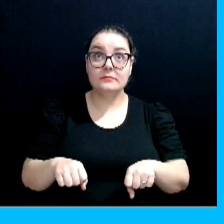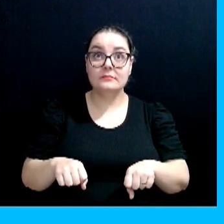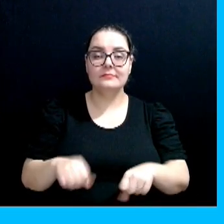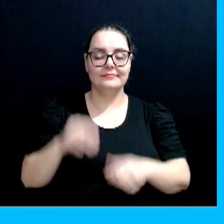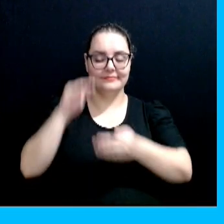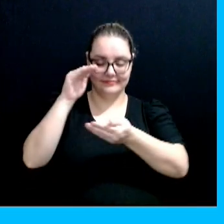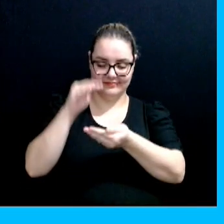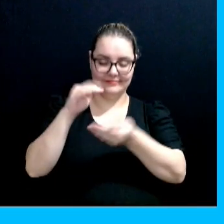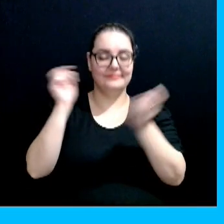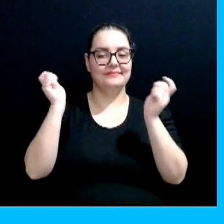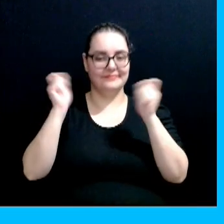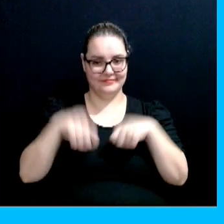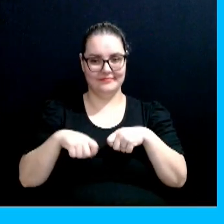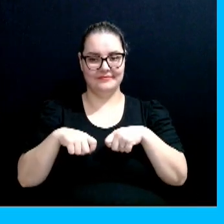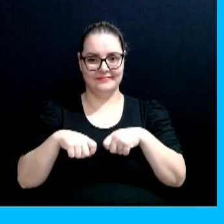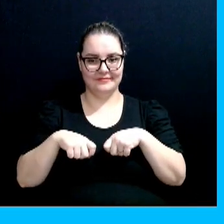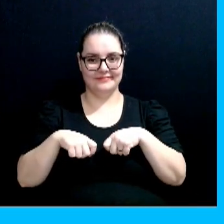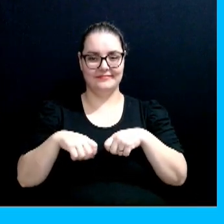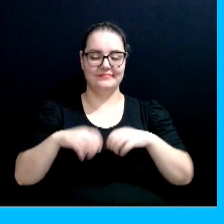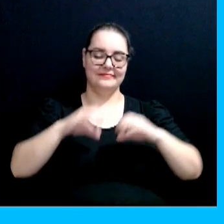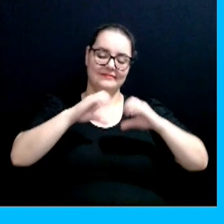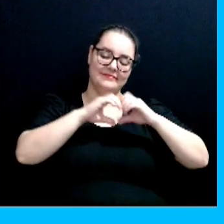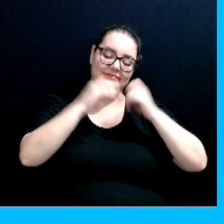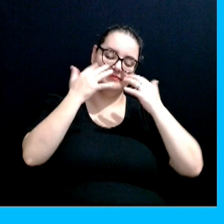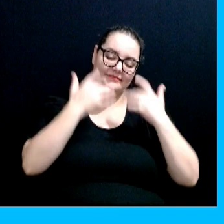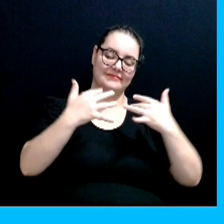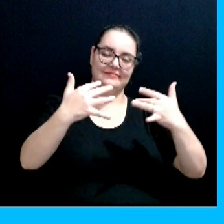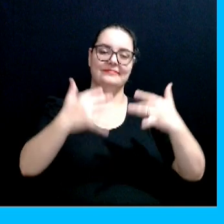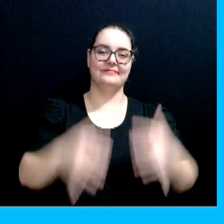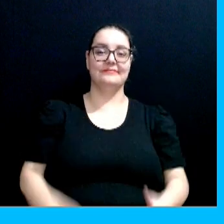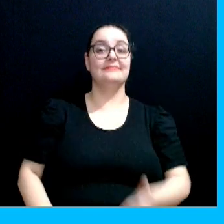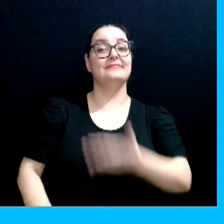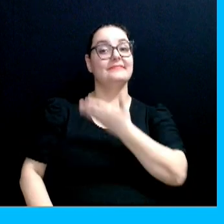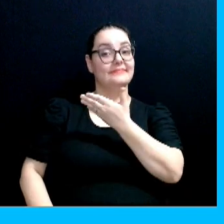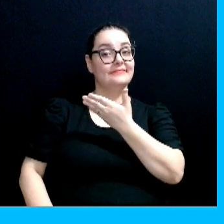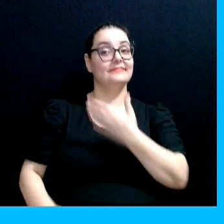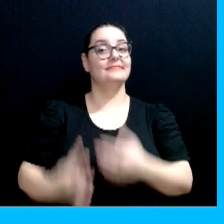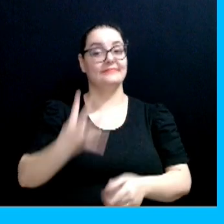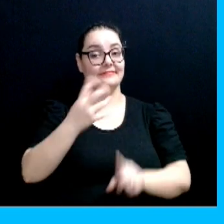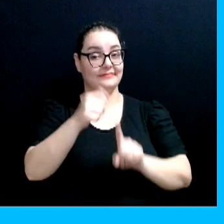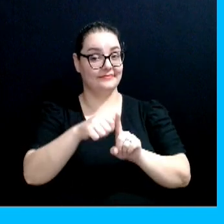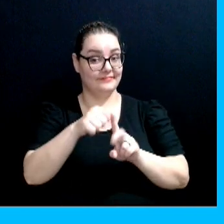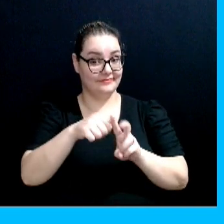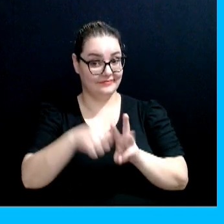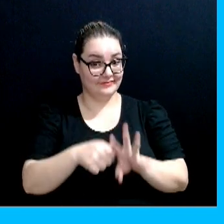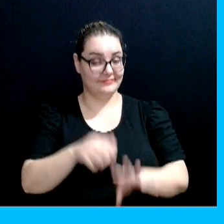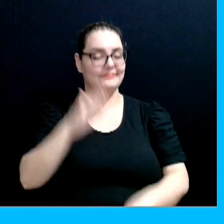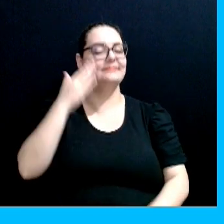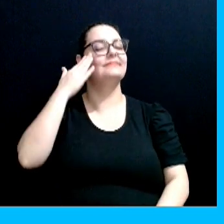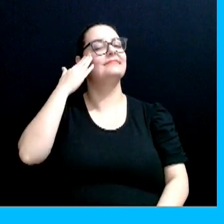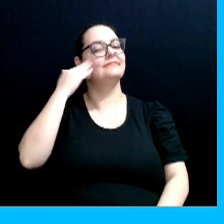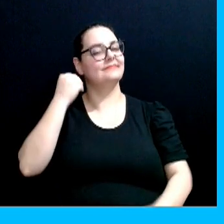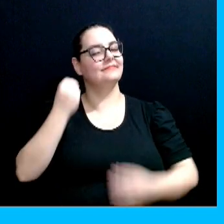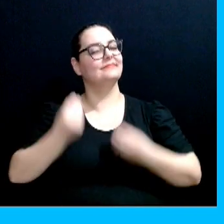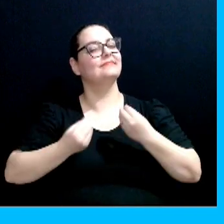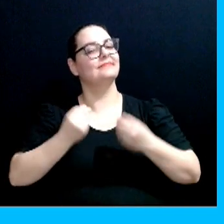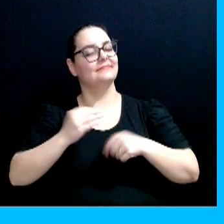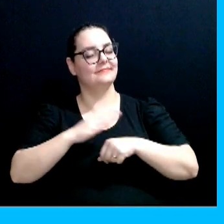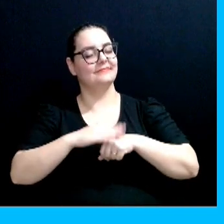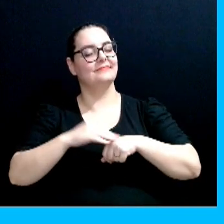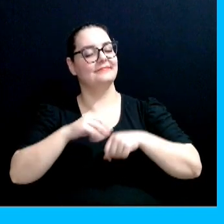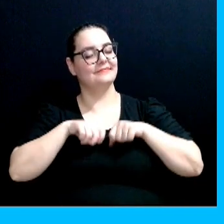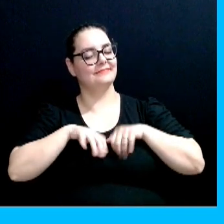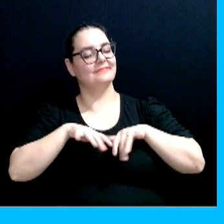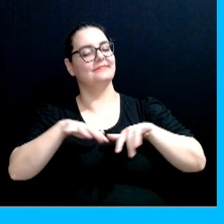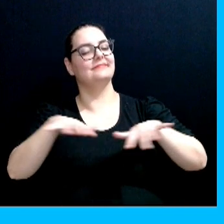de conquistar corações. Leon tem apenas 4 meses e já sabe como espalhar carinho por onde